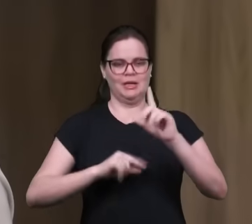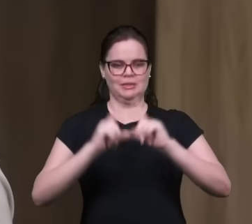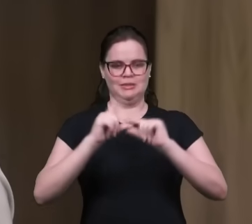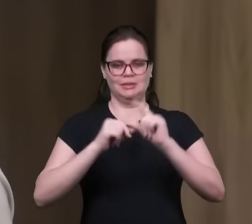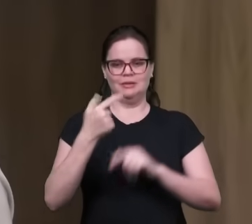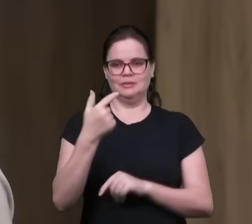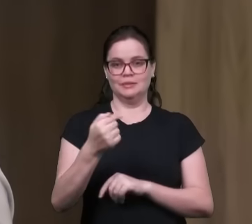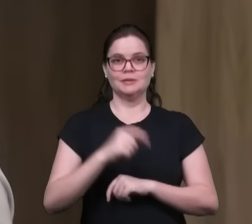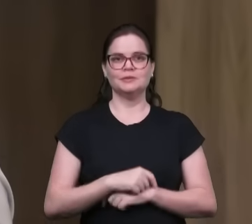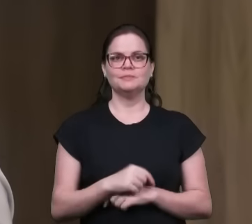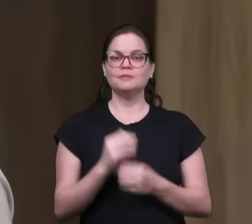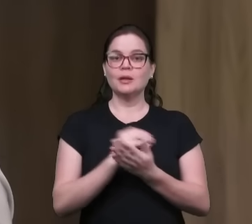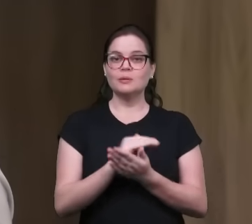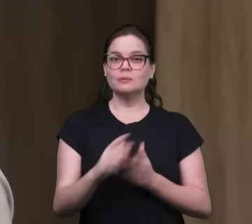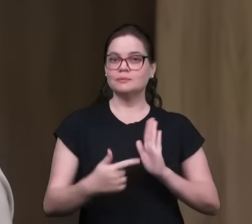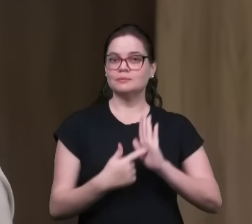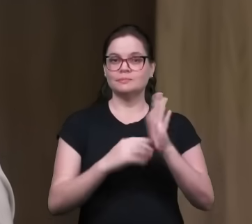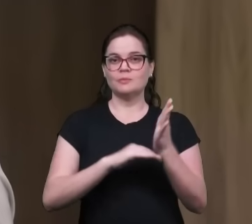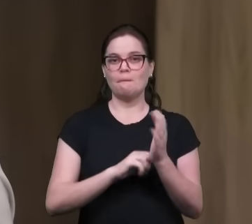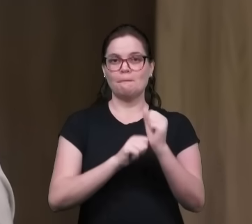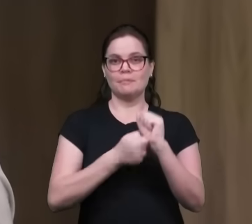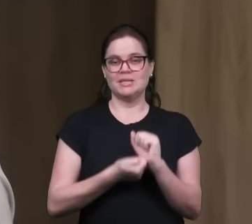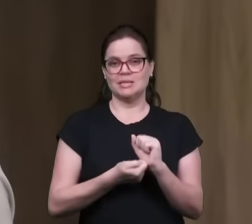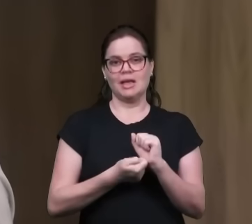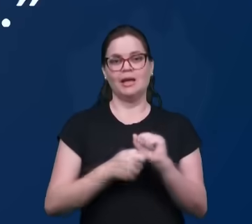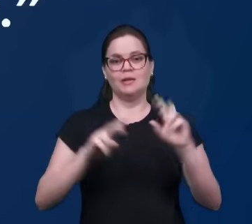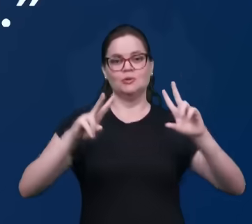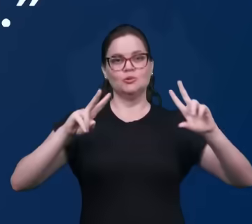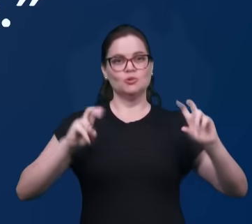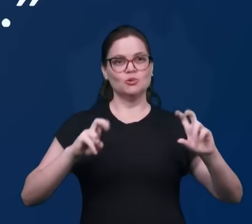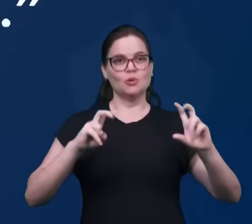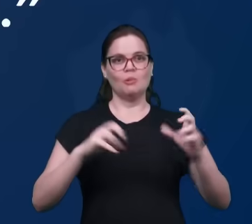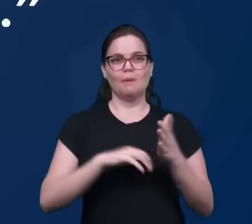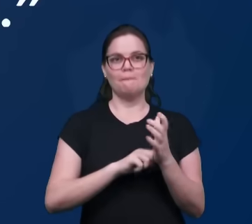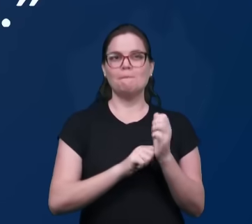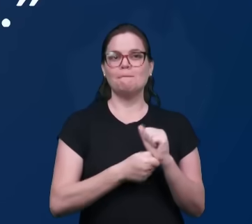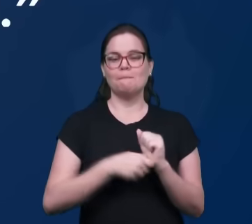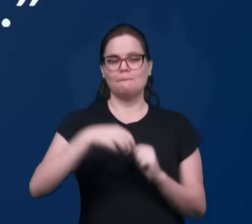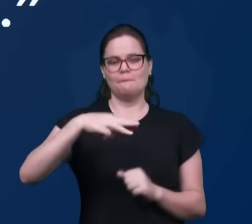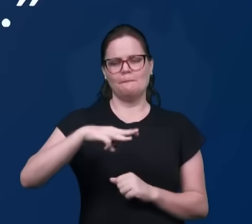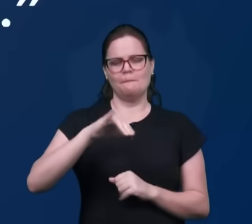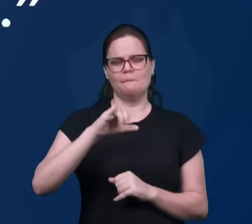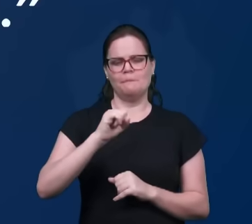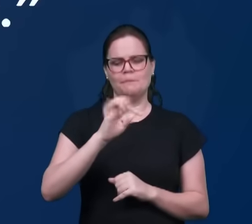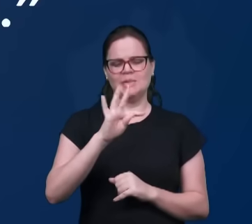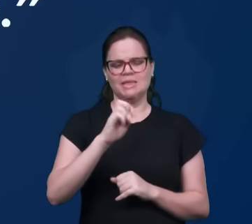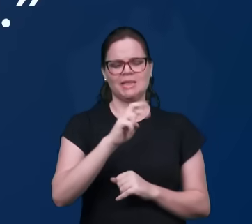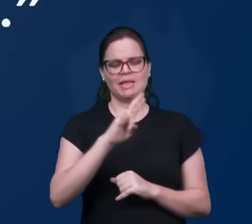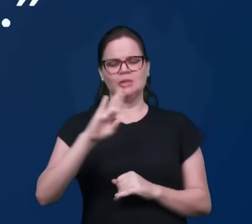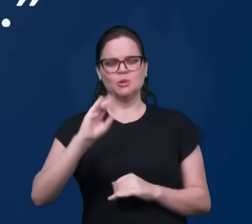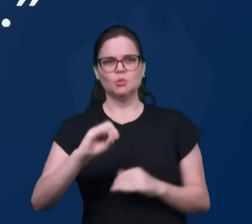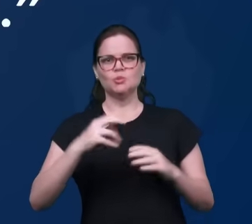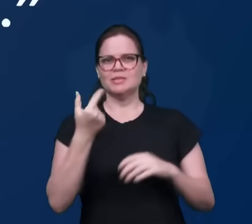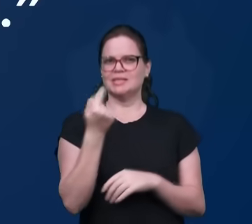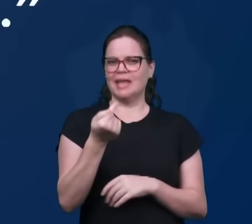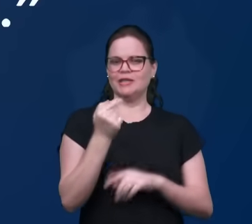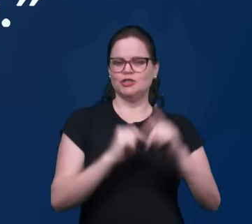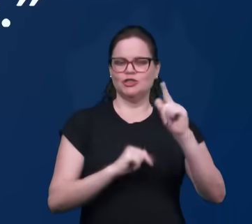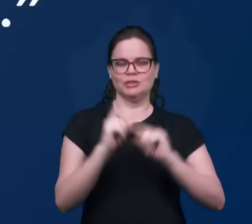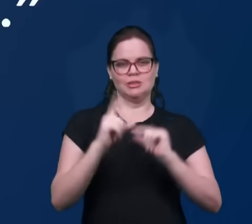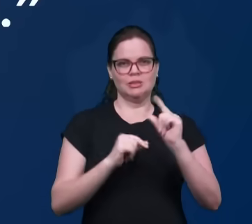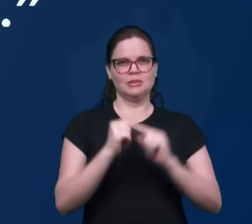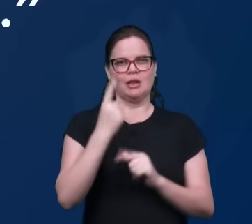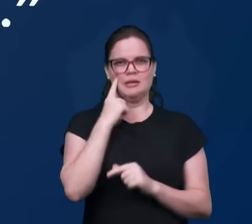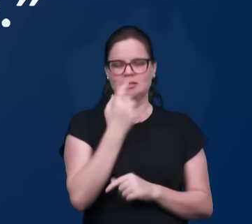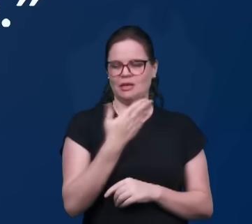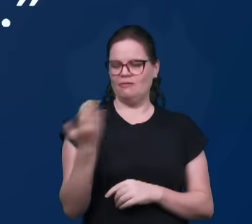o mistério, né? O mistério das 7 estrelas, né? Por que mistério das 7 estrelas que viste na minha mão